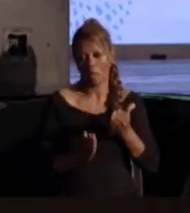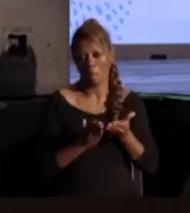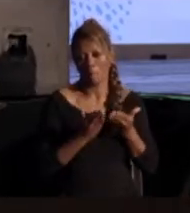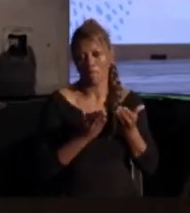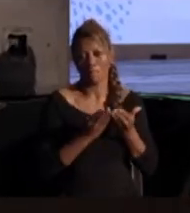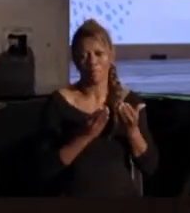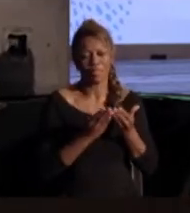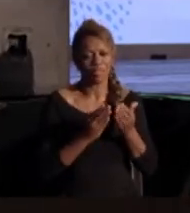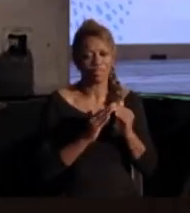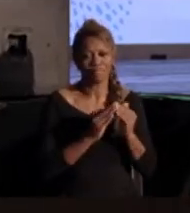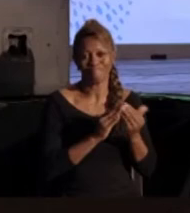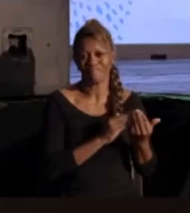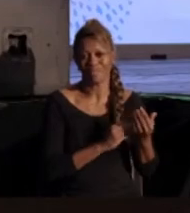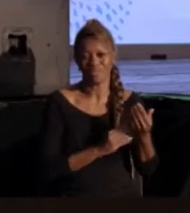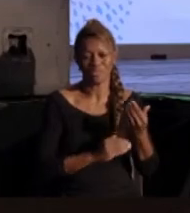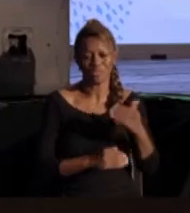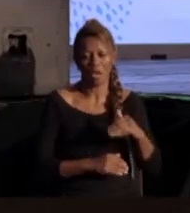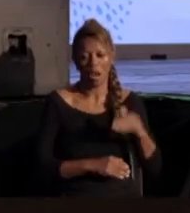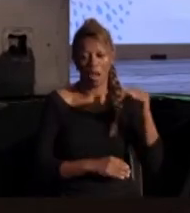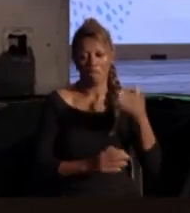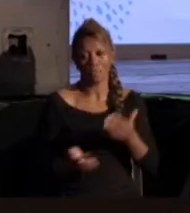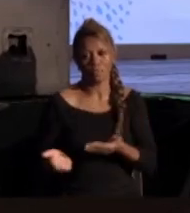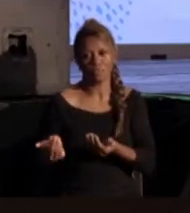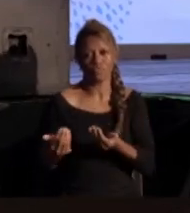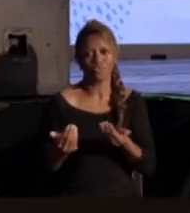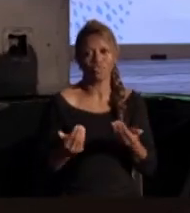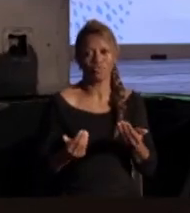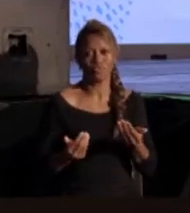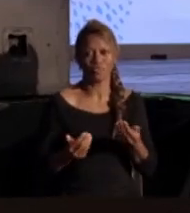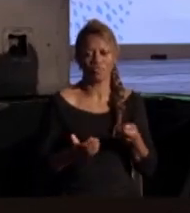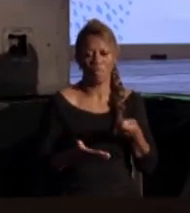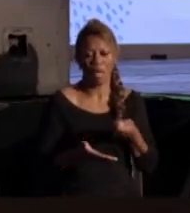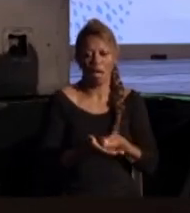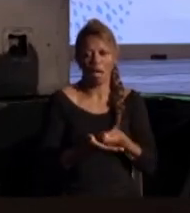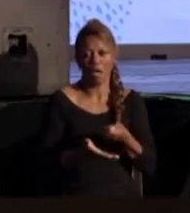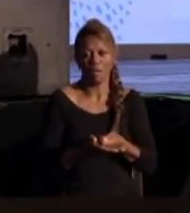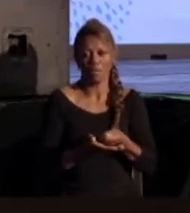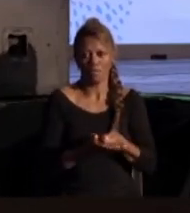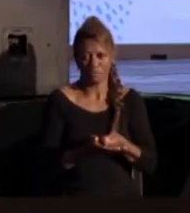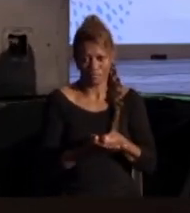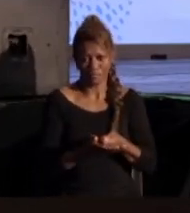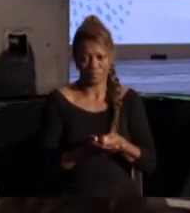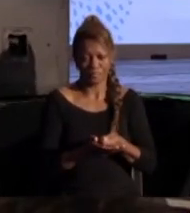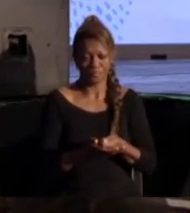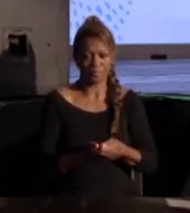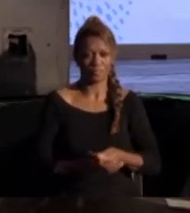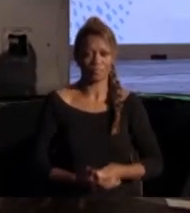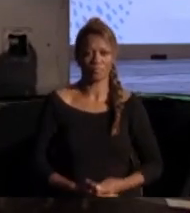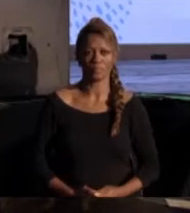baixa escolaridade e de maior idade, é território de violência, na forma de edendulismo.